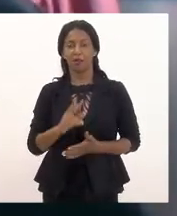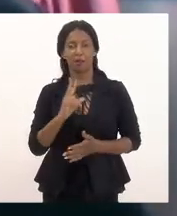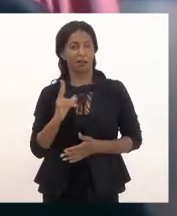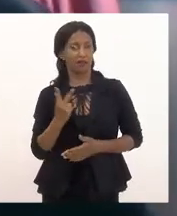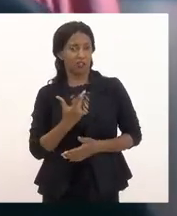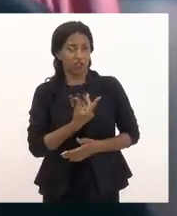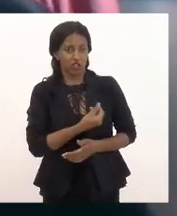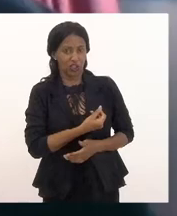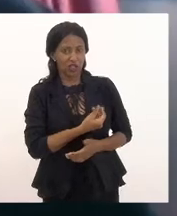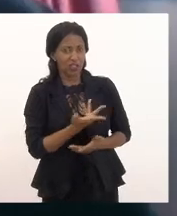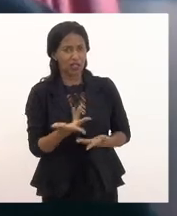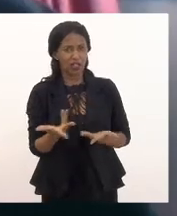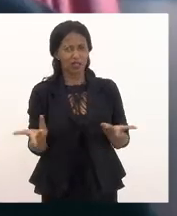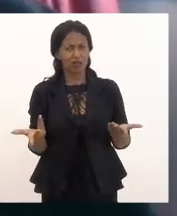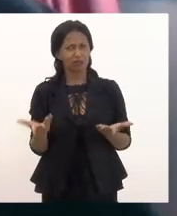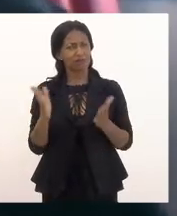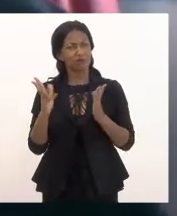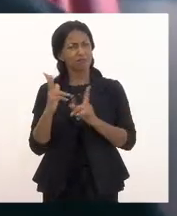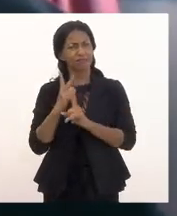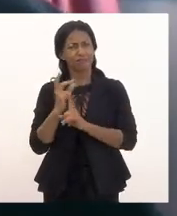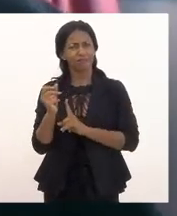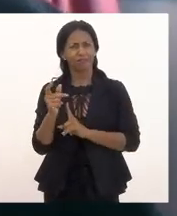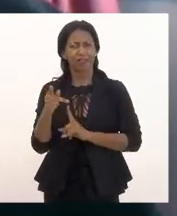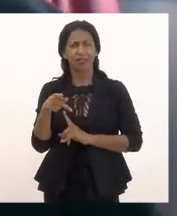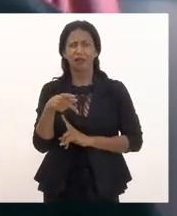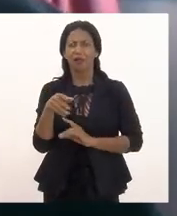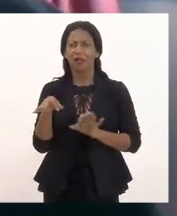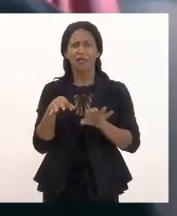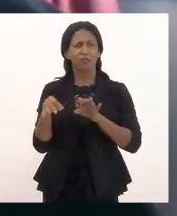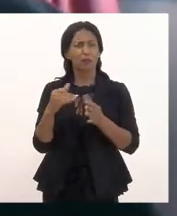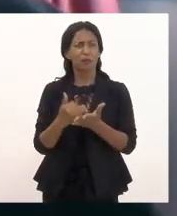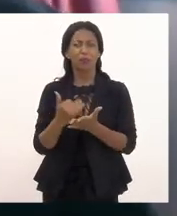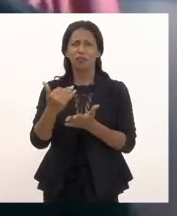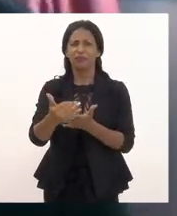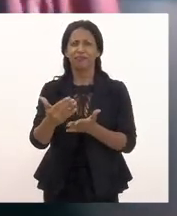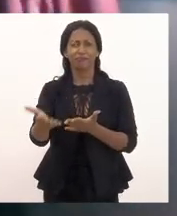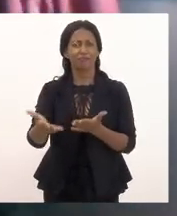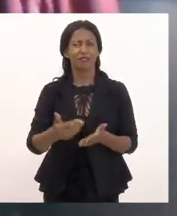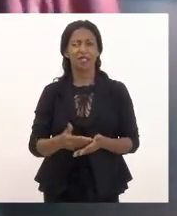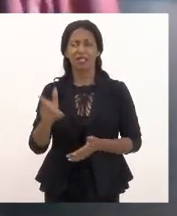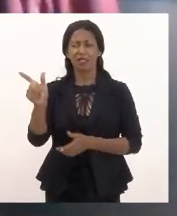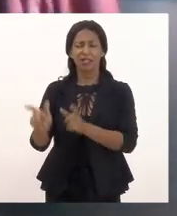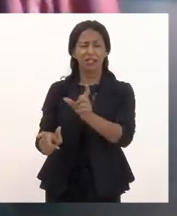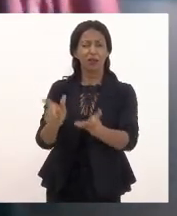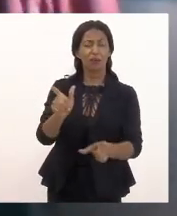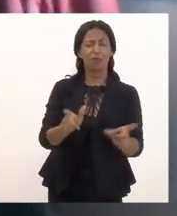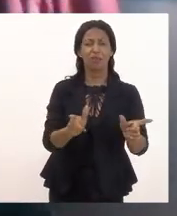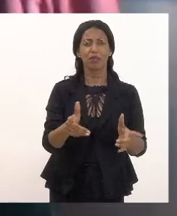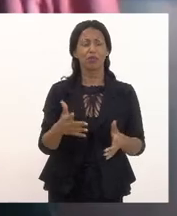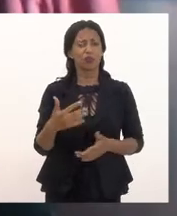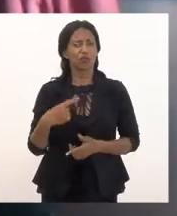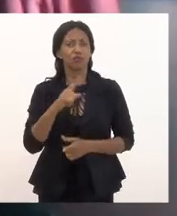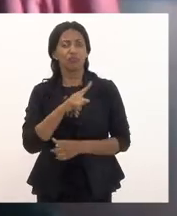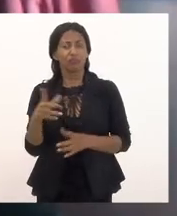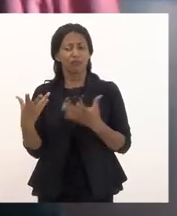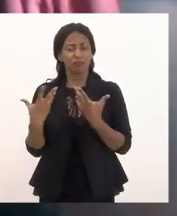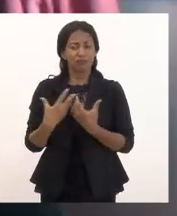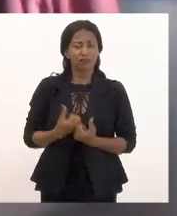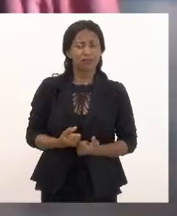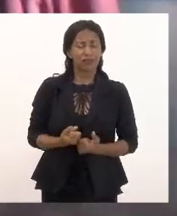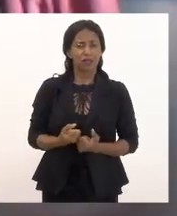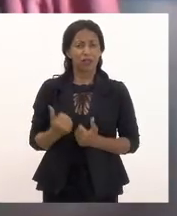transgêneros, etc., isso é matéria vencida. Então, esse projeto não pode prosperar por isso. São pessoas que não se conformam